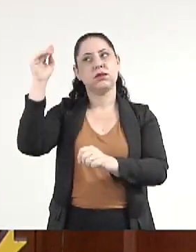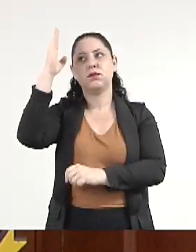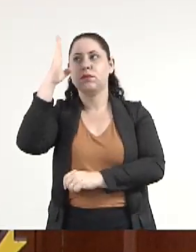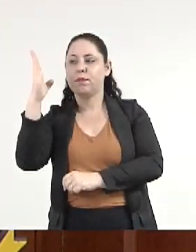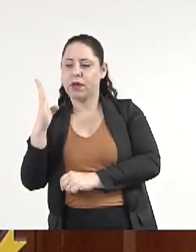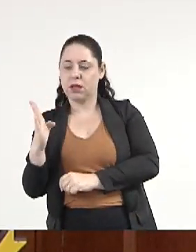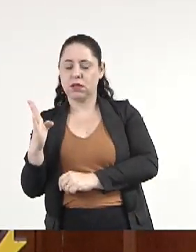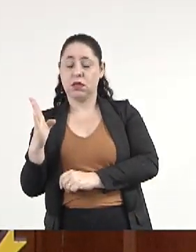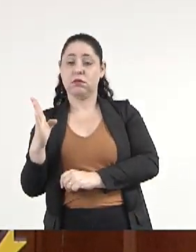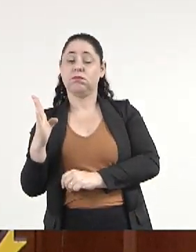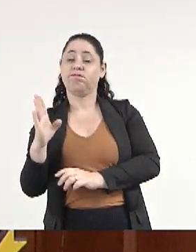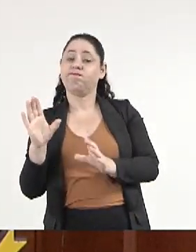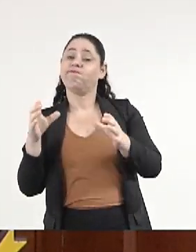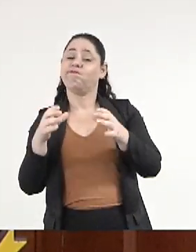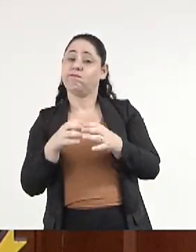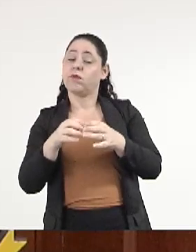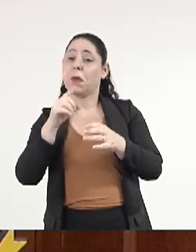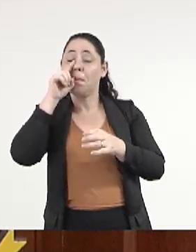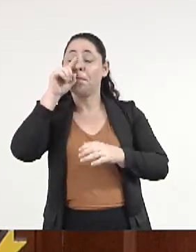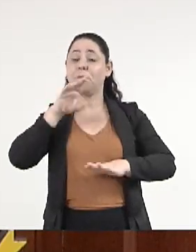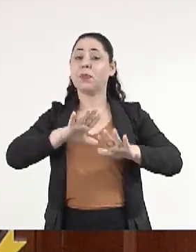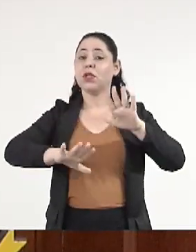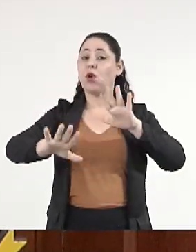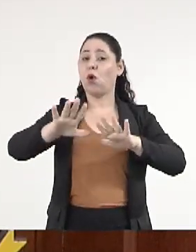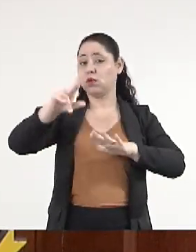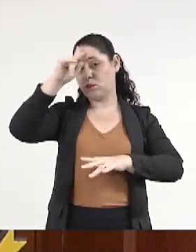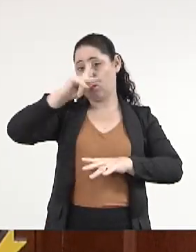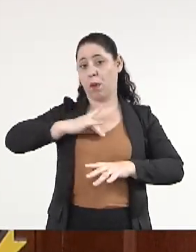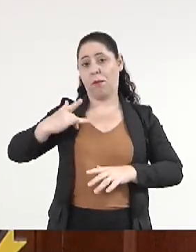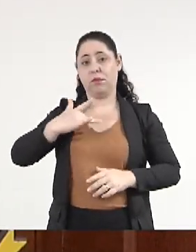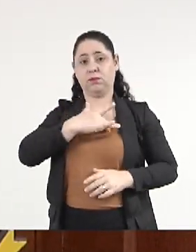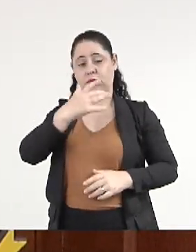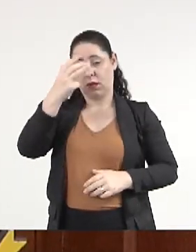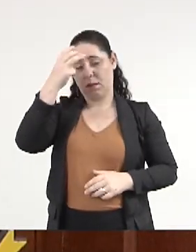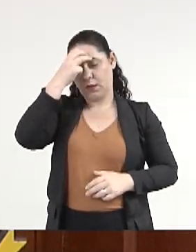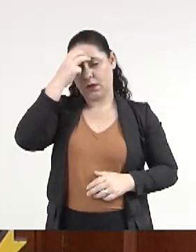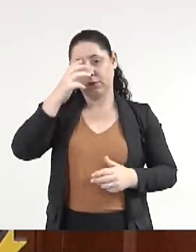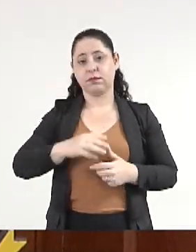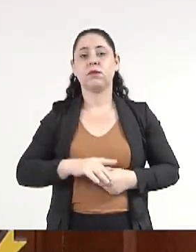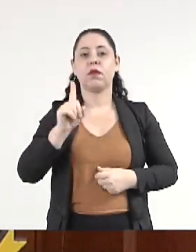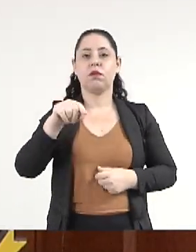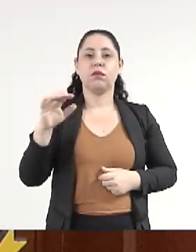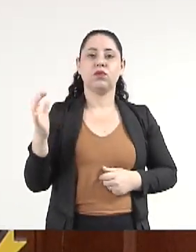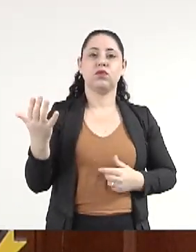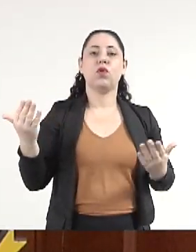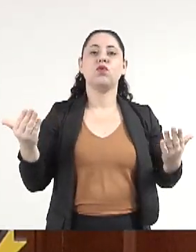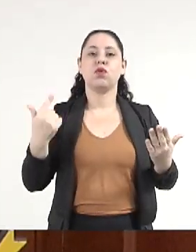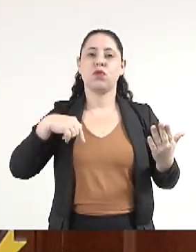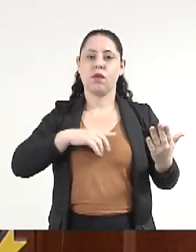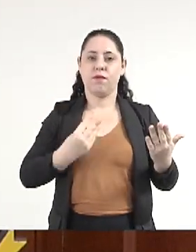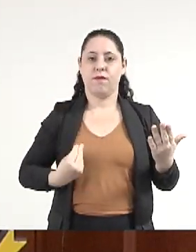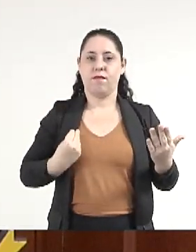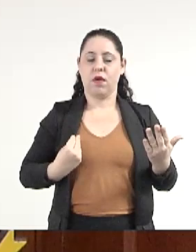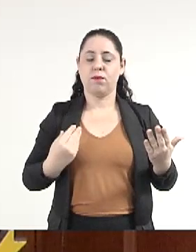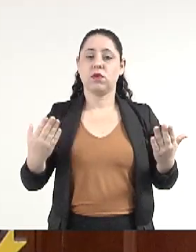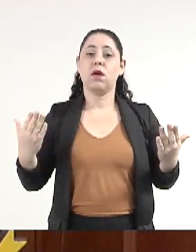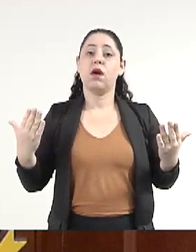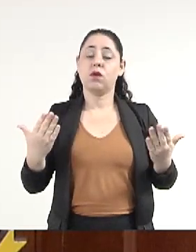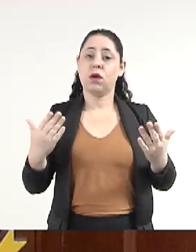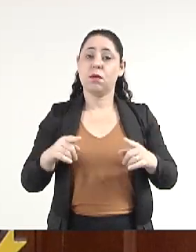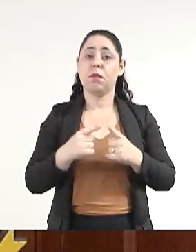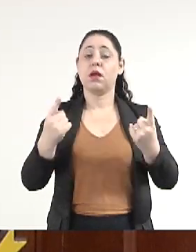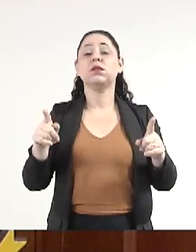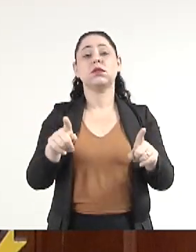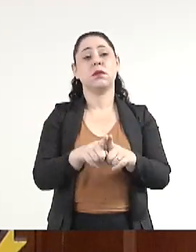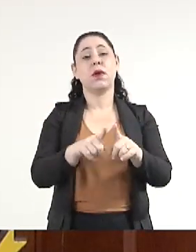brasileiros e brasileiras em risco da sua saúde mental. É o que está acontecendo e que a gente está vivenciando agora. Mas quero